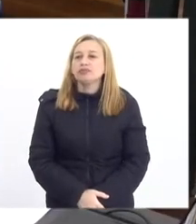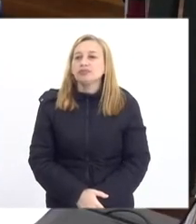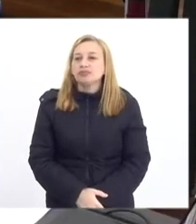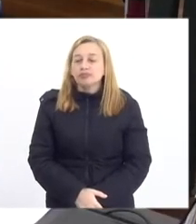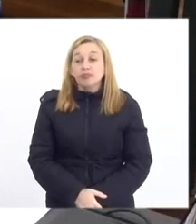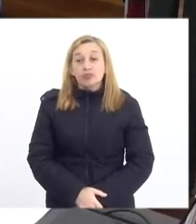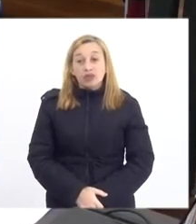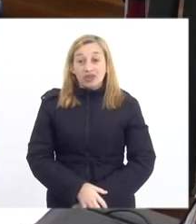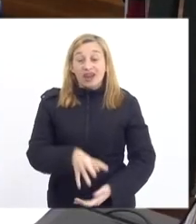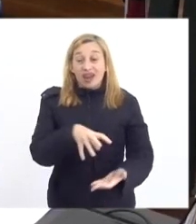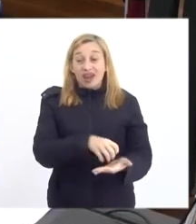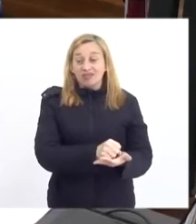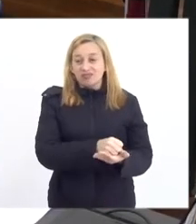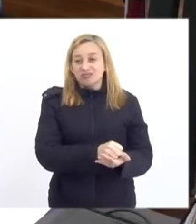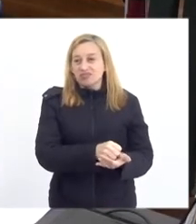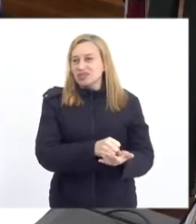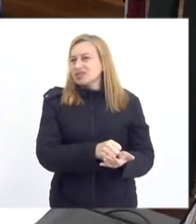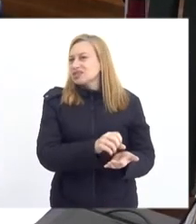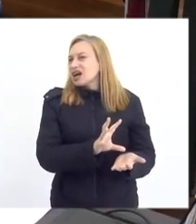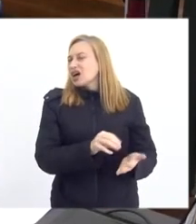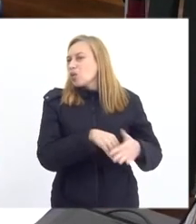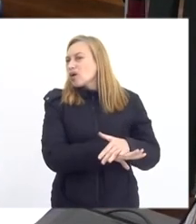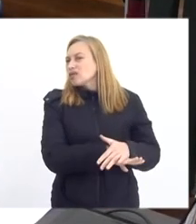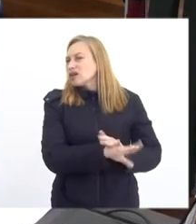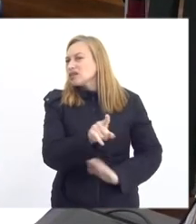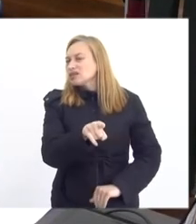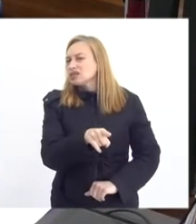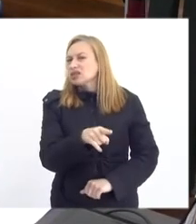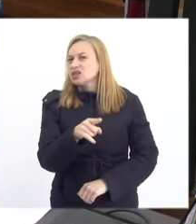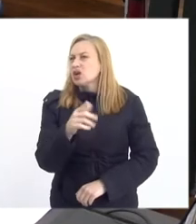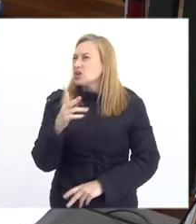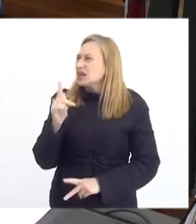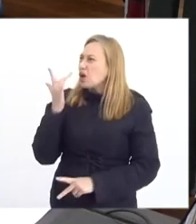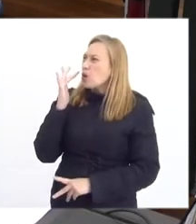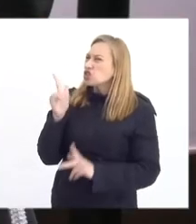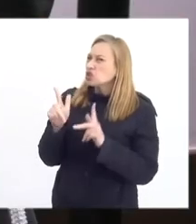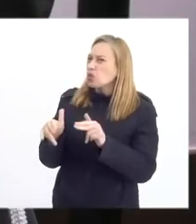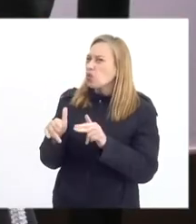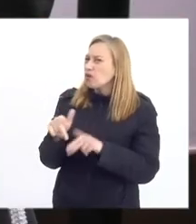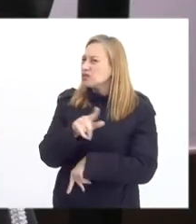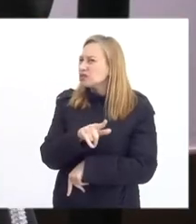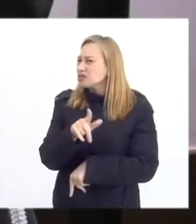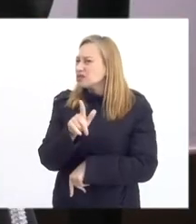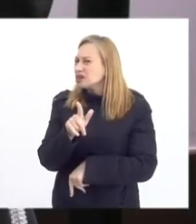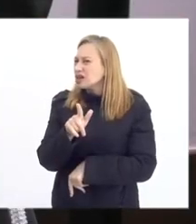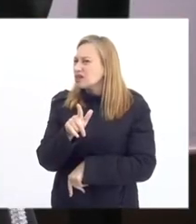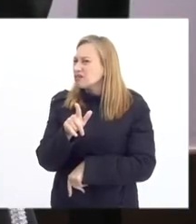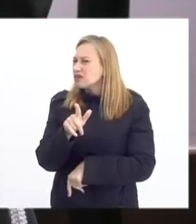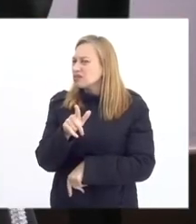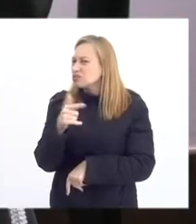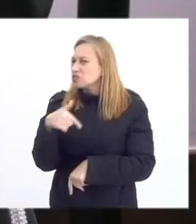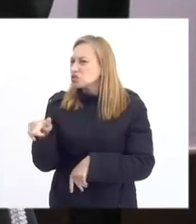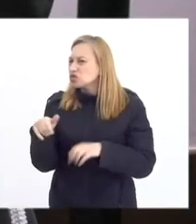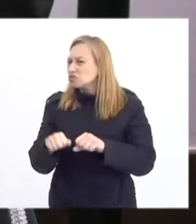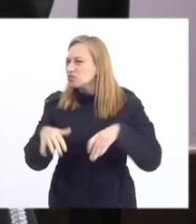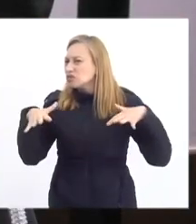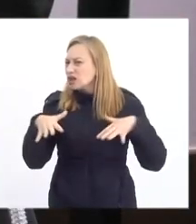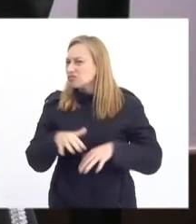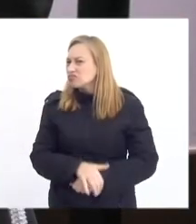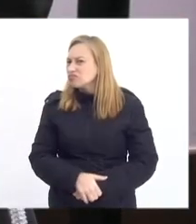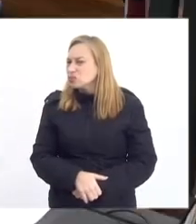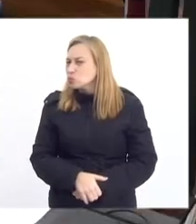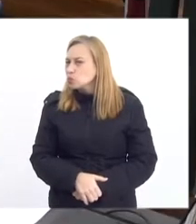Estava arquivado. Será que é o mesmo? 2016? Se é o mesmo, já vai se ter parecer em plenário. Não, ele foi